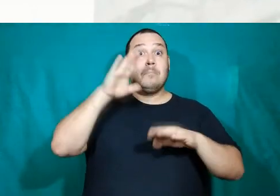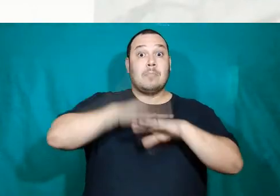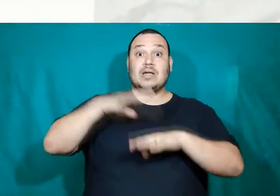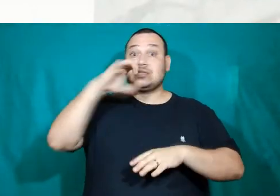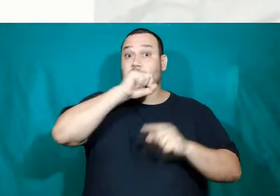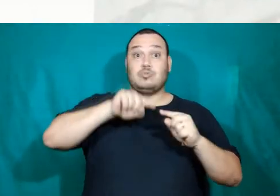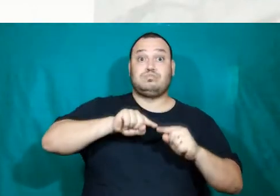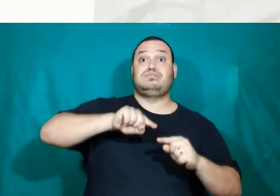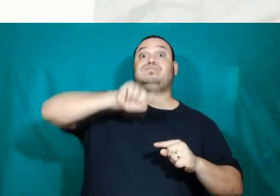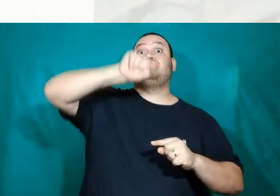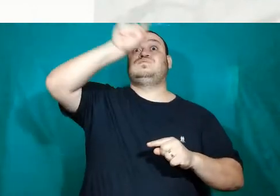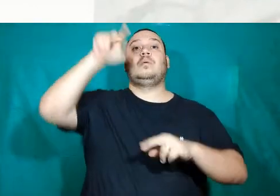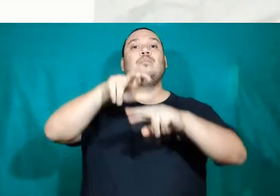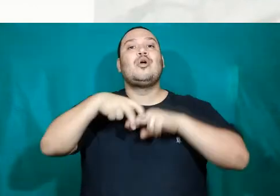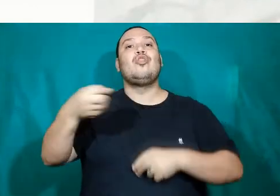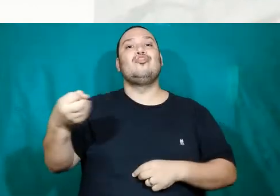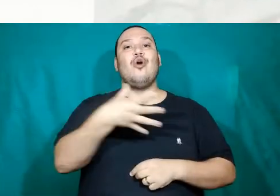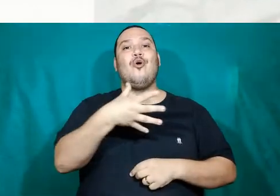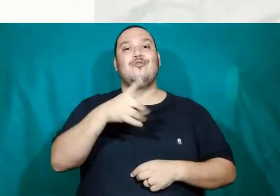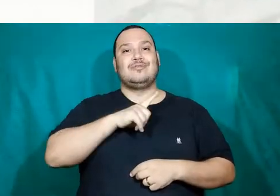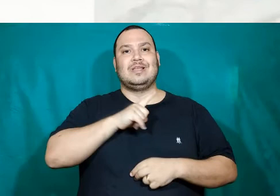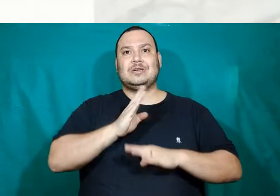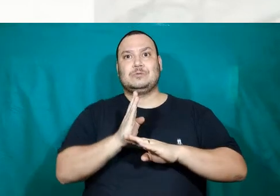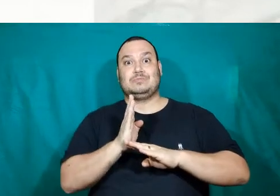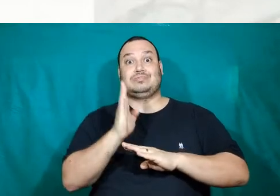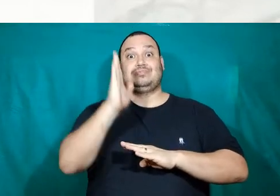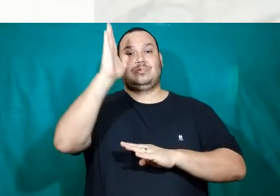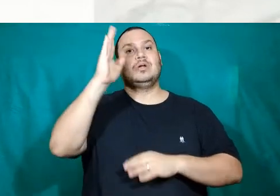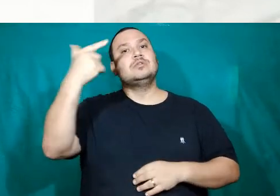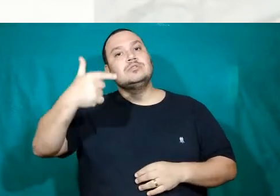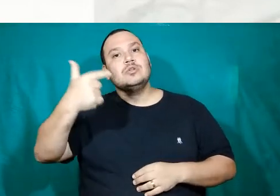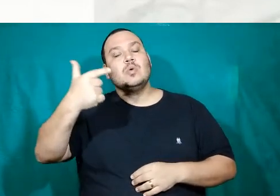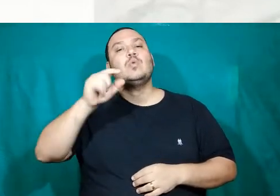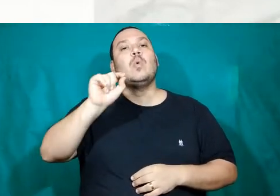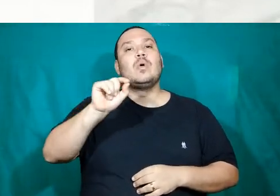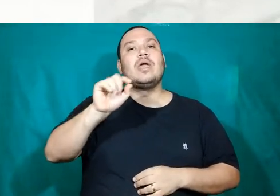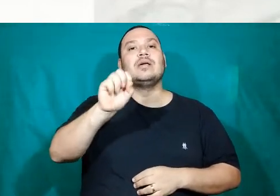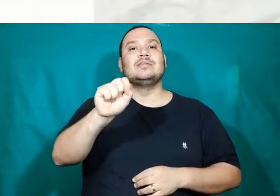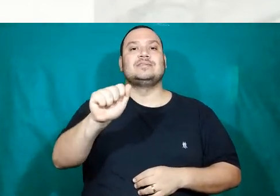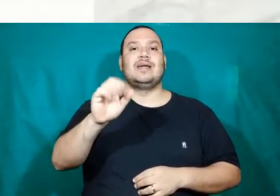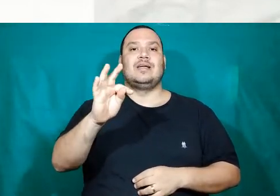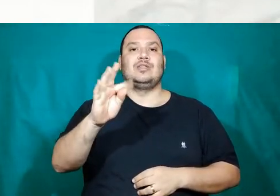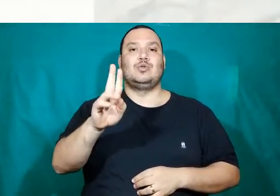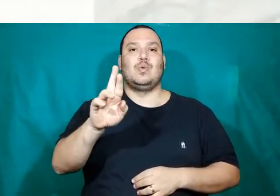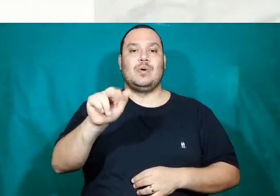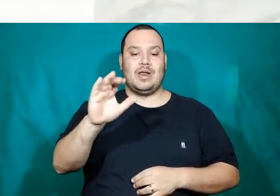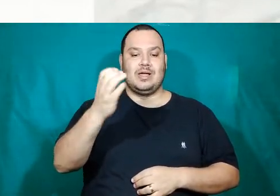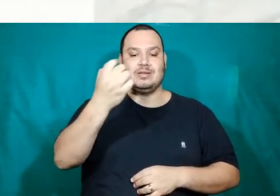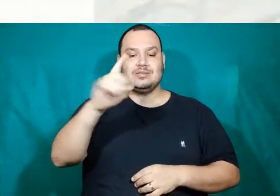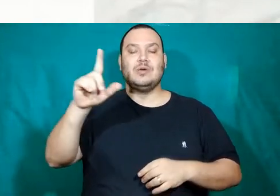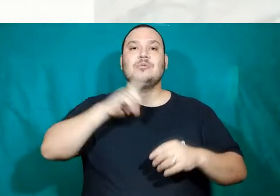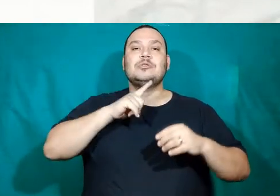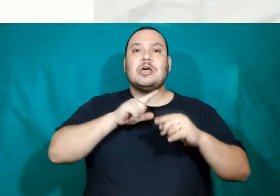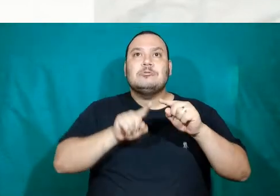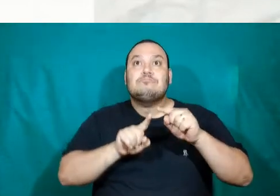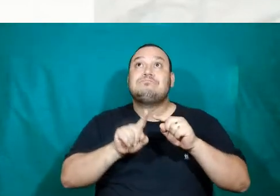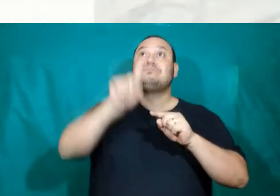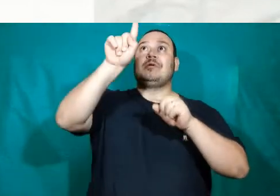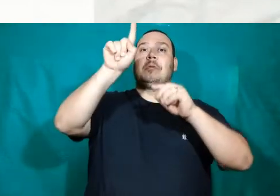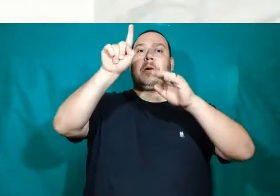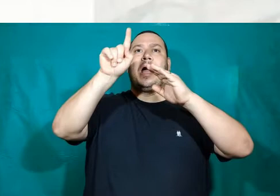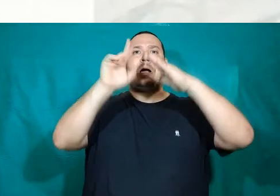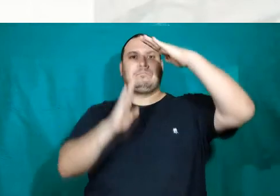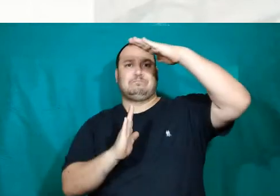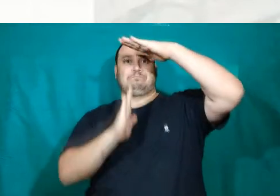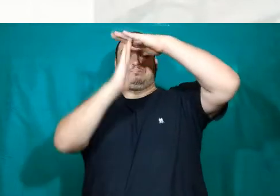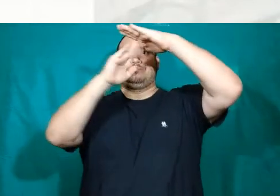Uma segunda fase, de saturação, quando a epidemia alcança um pico de casos, o ponto mais alto da curva, o maior número de